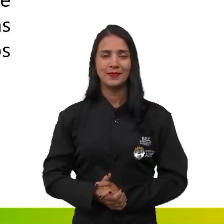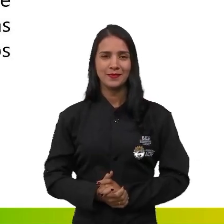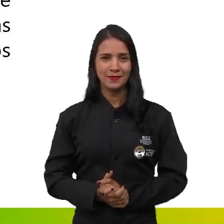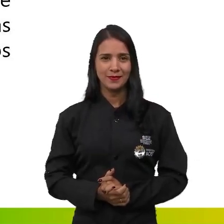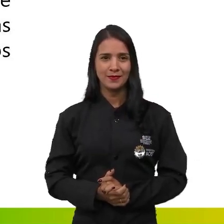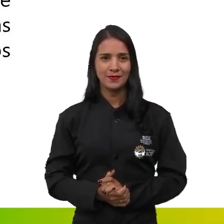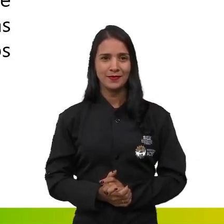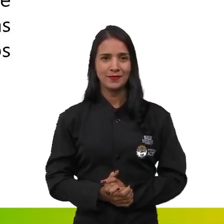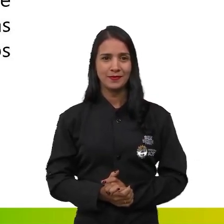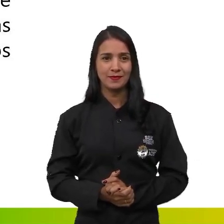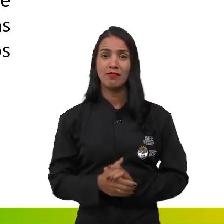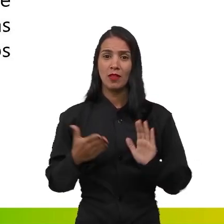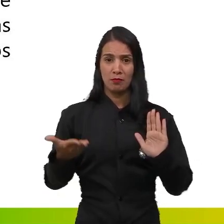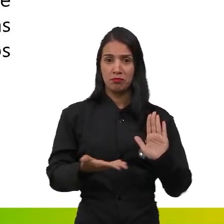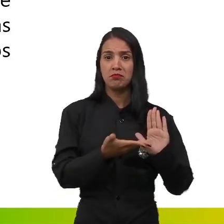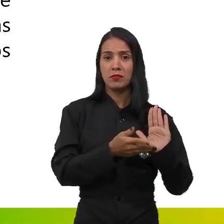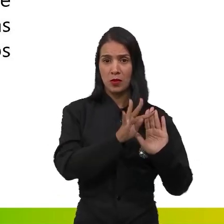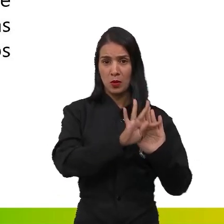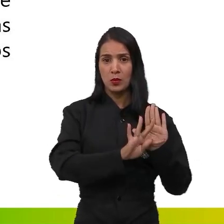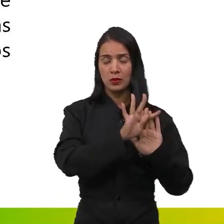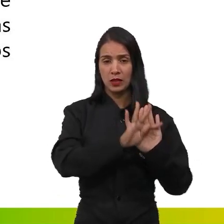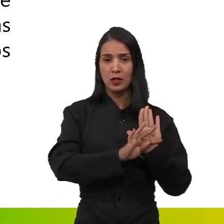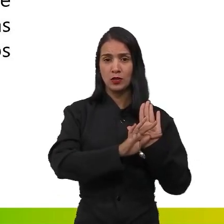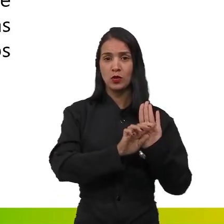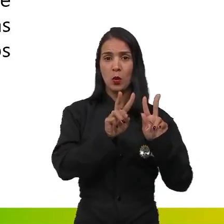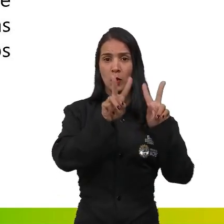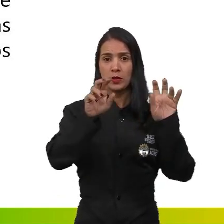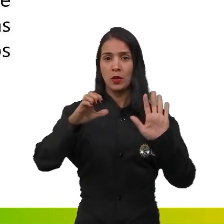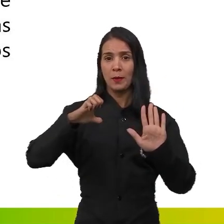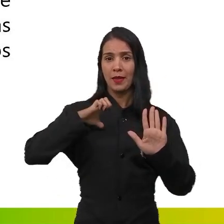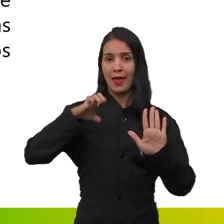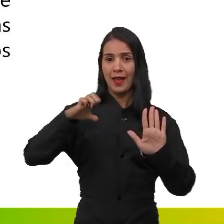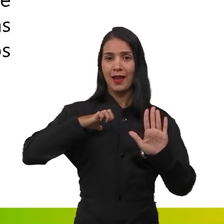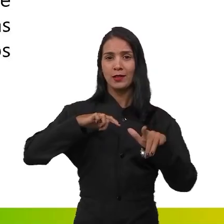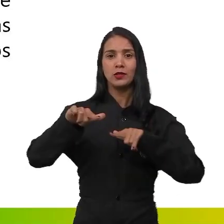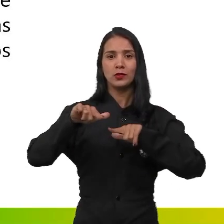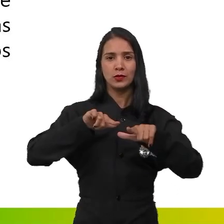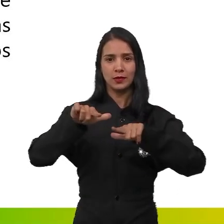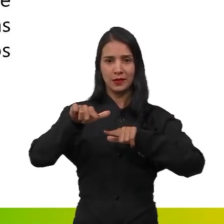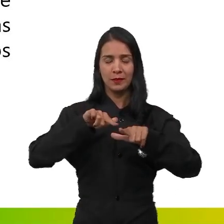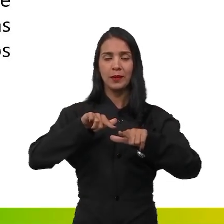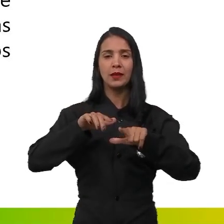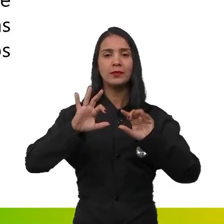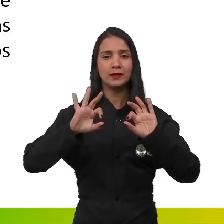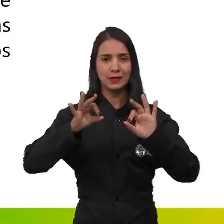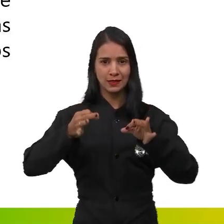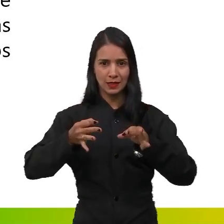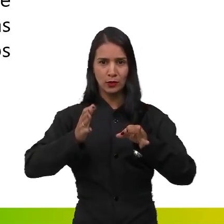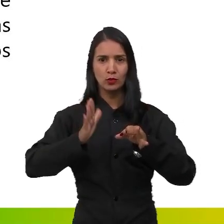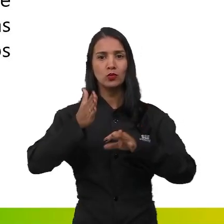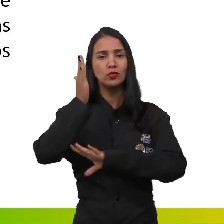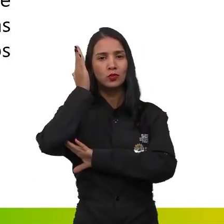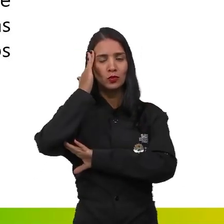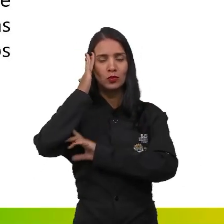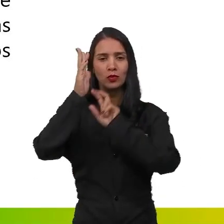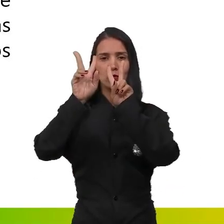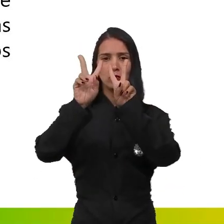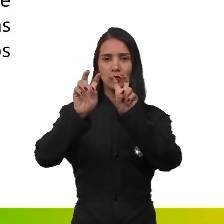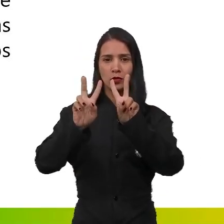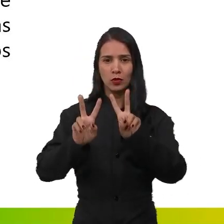um texto que tem por título Ética no Trabalho, então já dá para ter uma ideia aí acerca do que está sendo tratado,